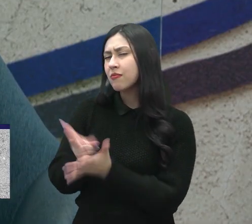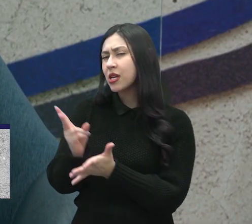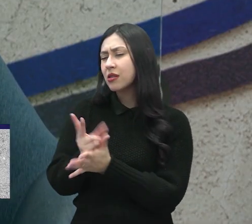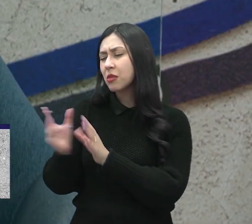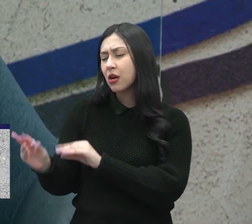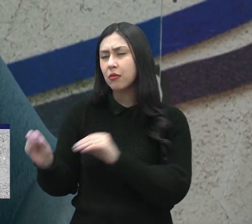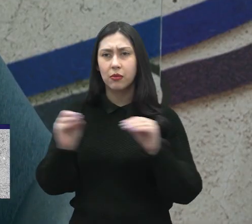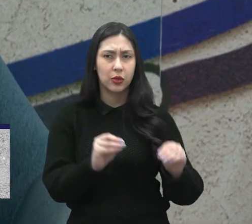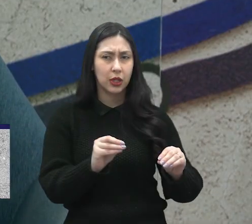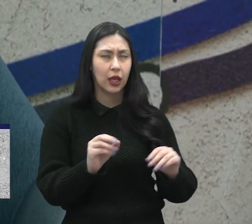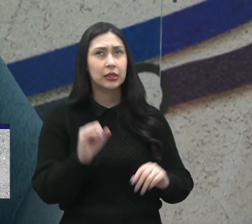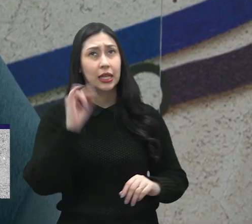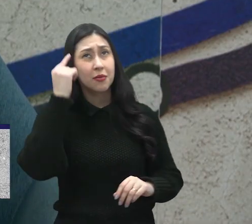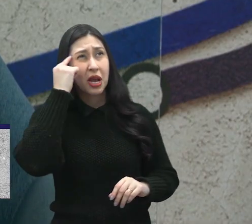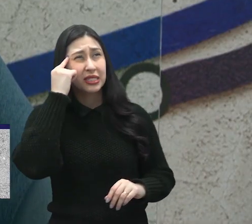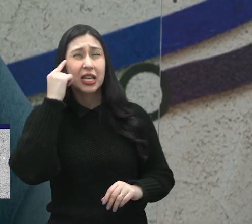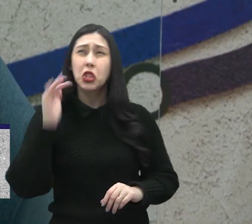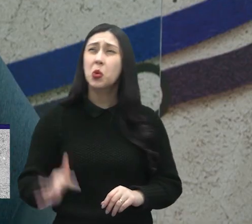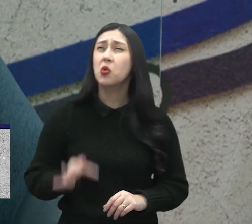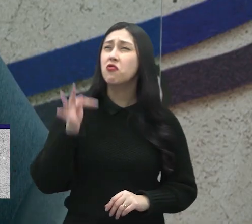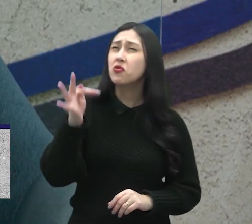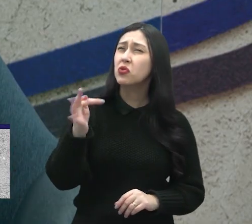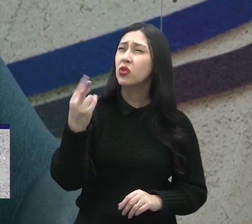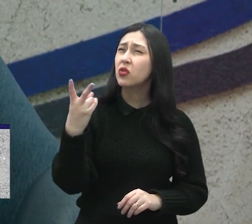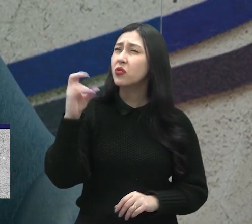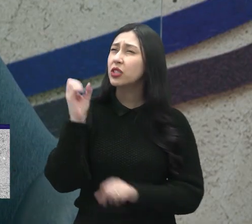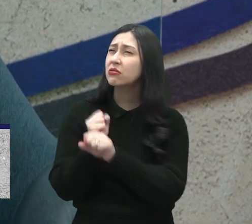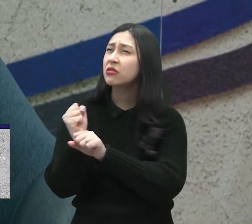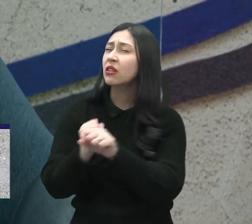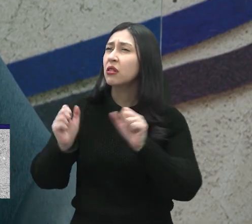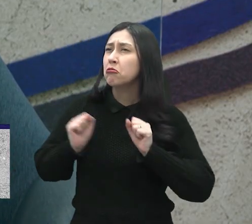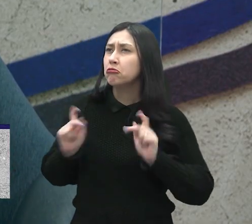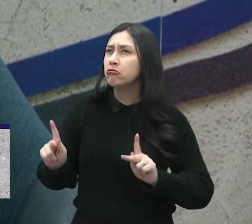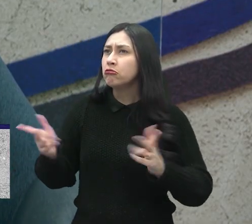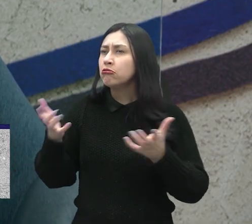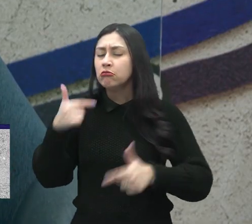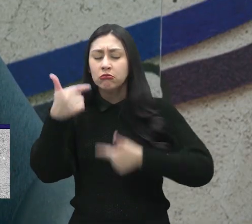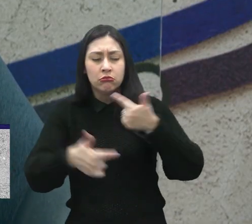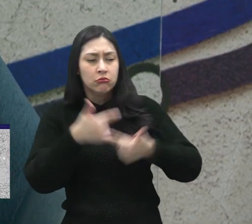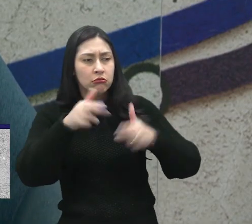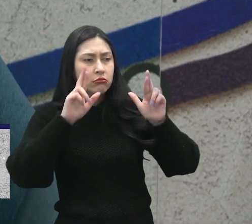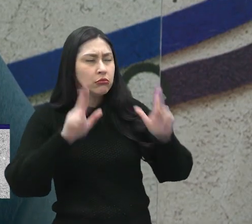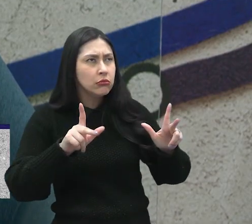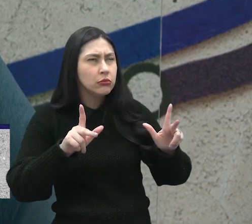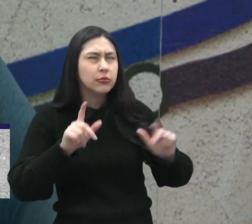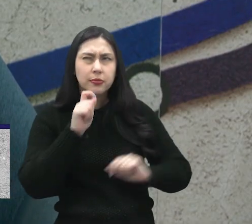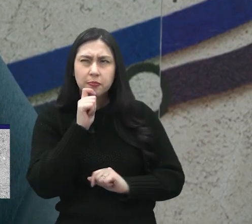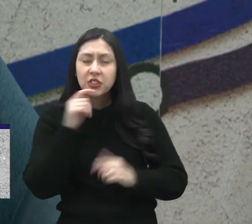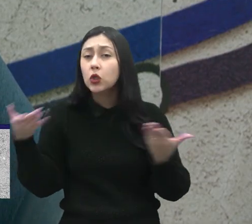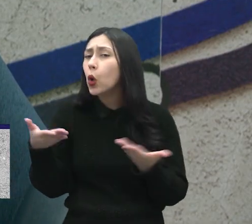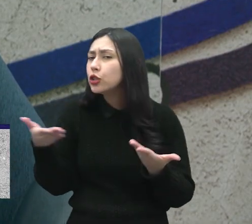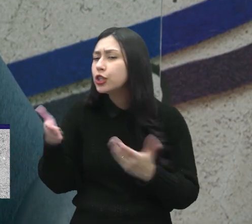né? Quando a gente pensa, daqui 20 anos eu vou me aposentar e eu quero começar a trabalhar com isso, então o que eu posso fazer